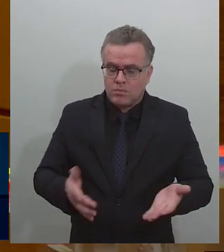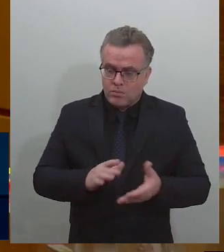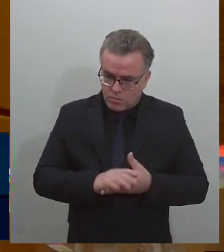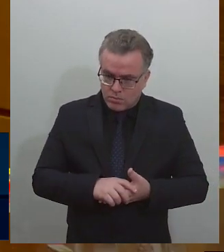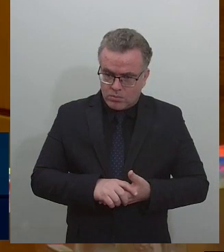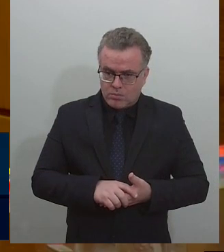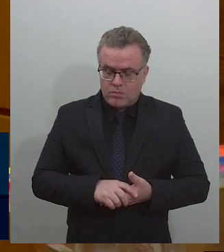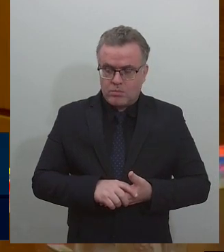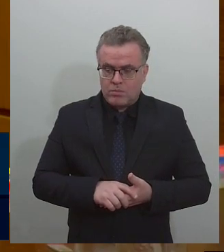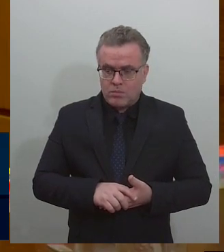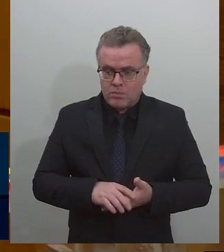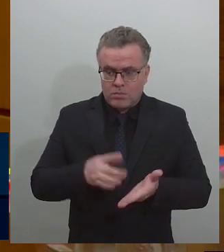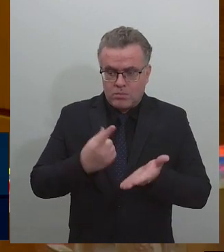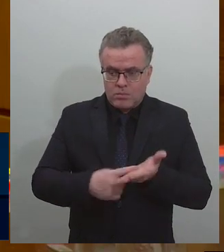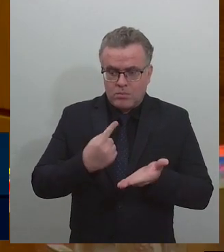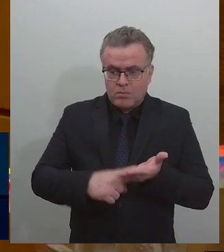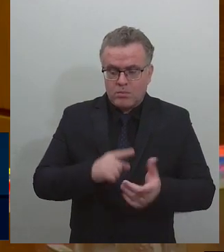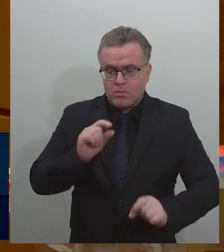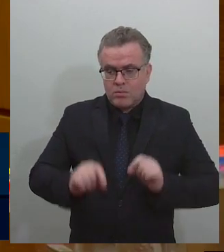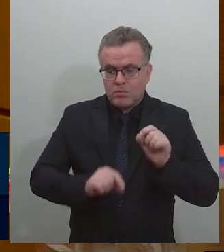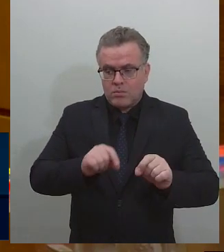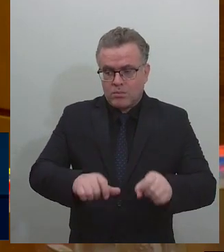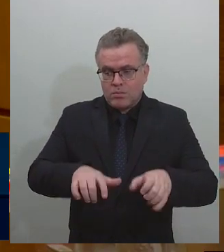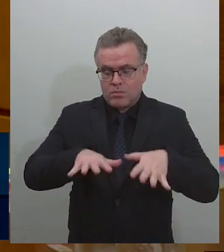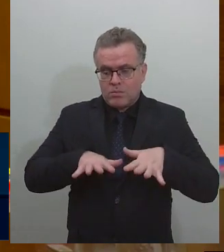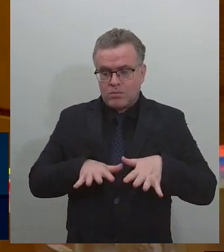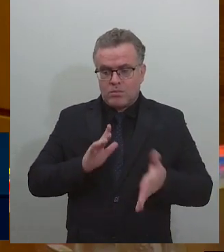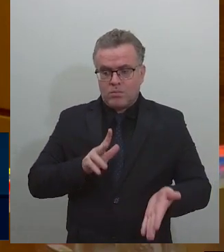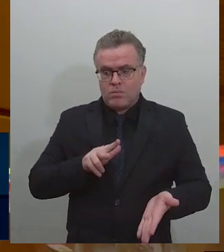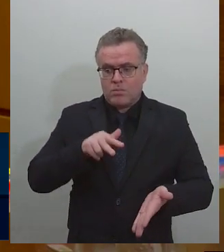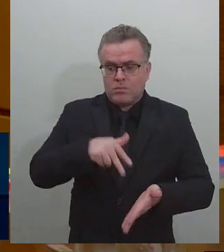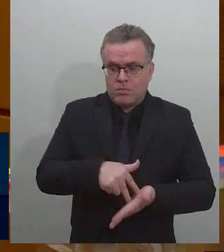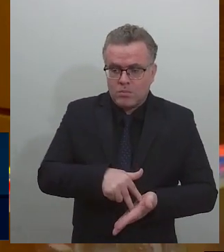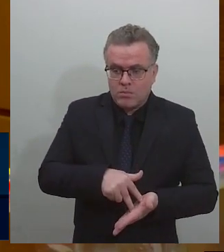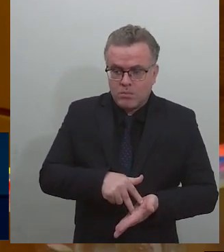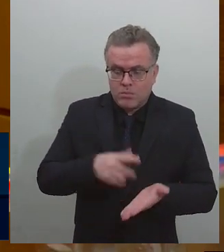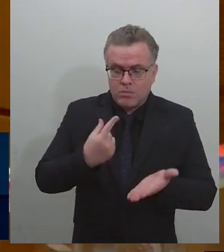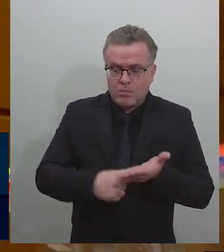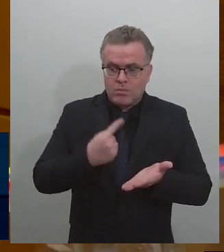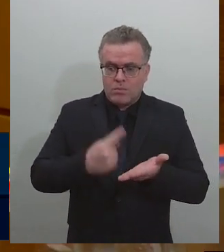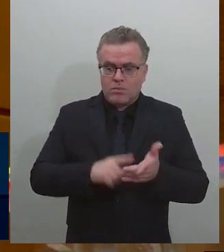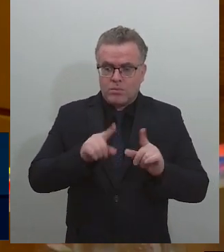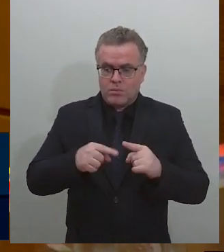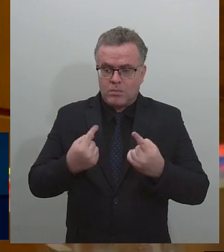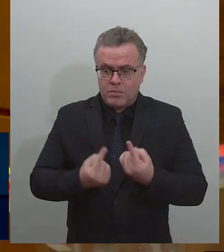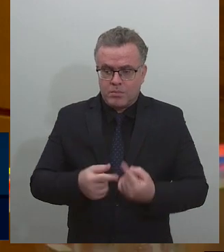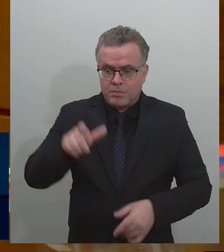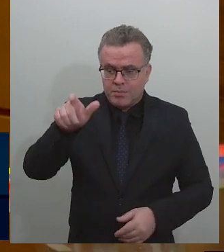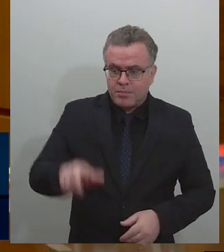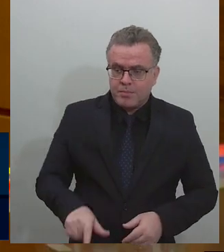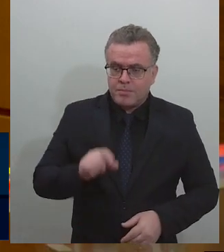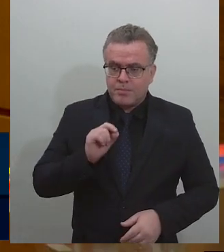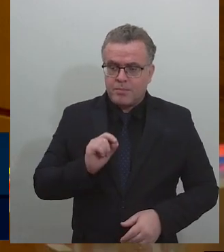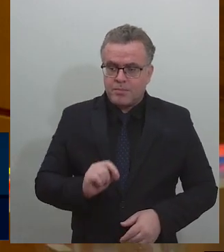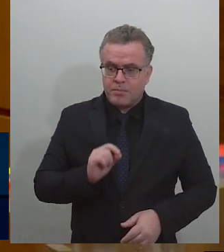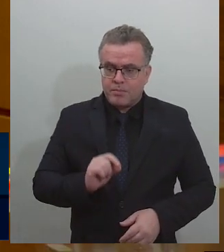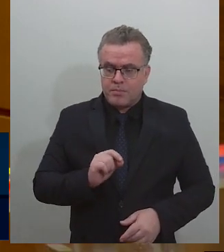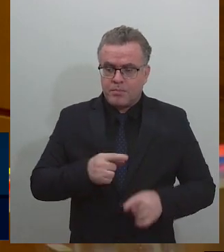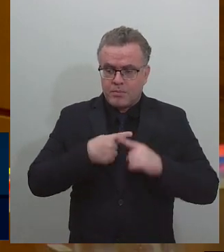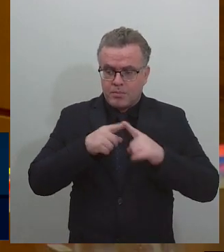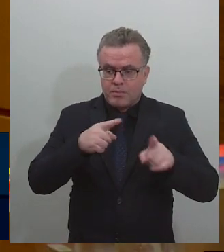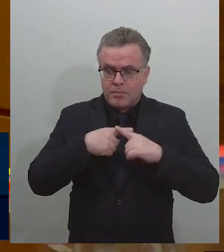plenário, para participar da sessão, que foi a denúncia e o anúncio da